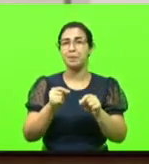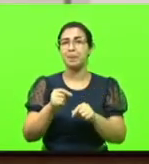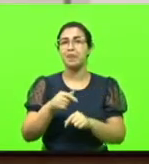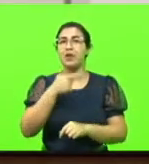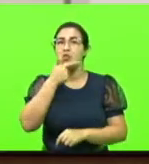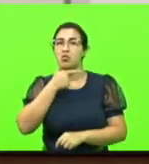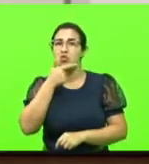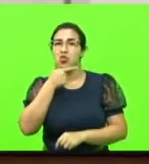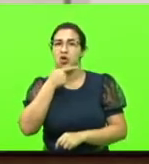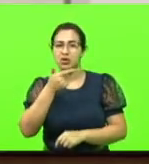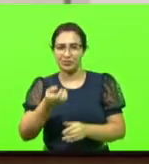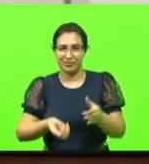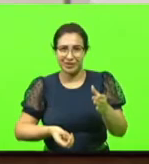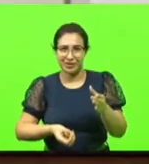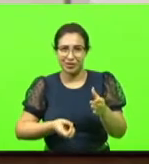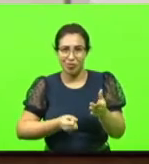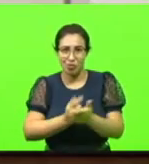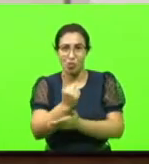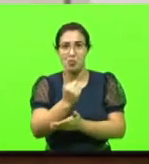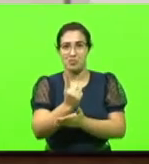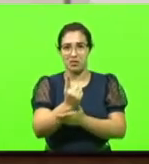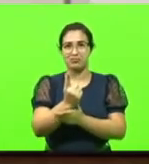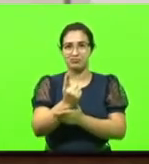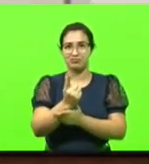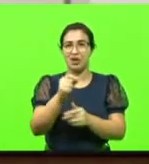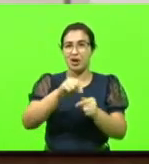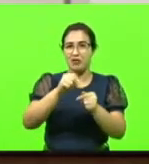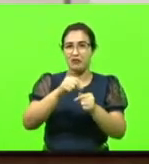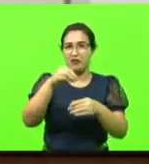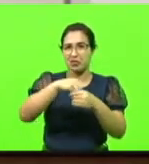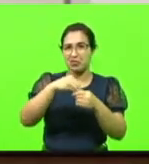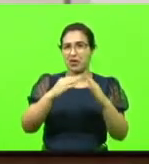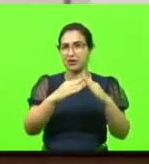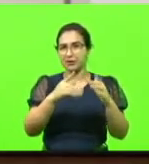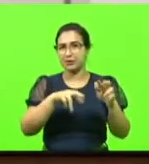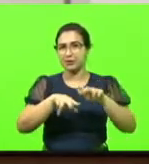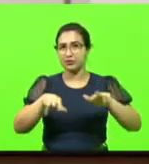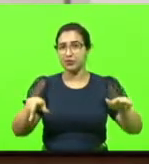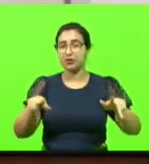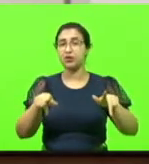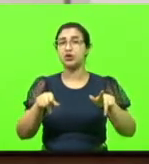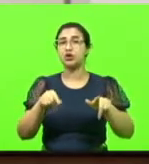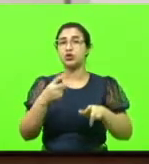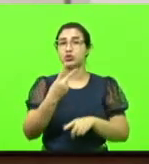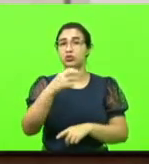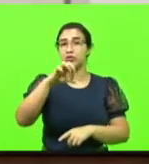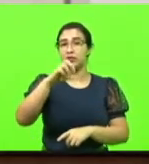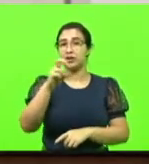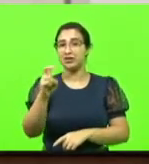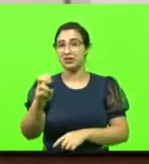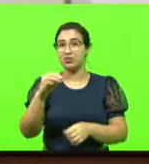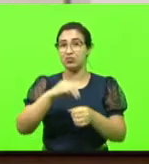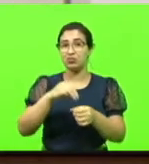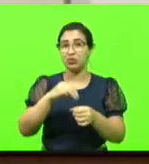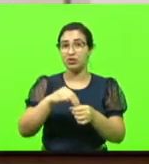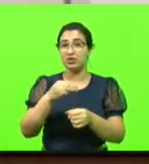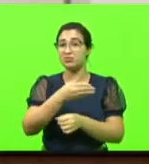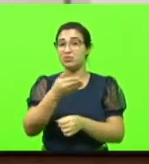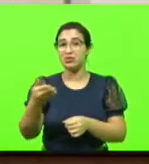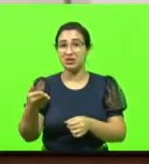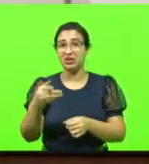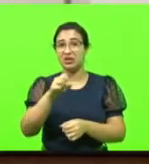compra, deputado Cobalcini de Sopelsa, que os 295 municípios de Santa Catarina produzem queijo